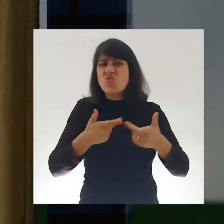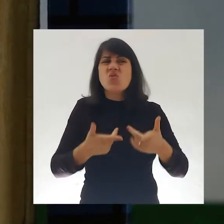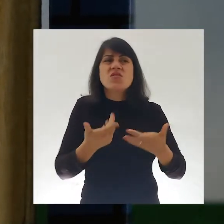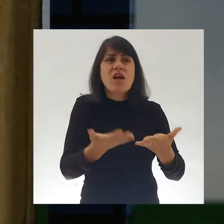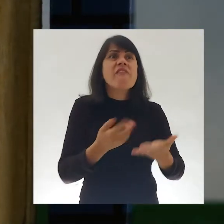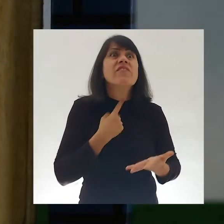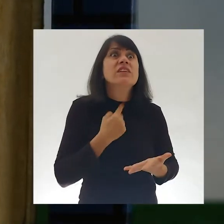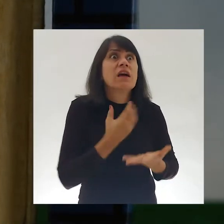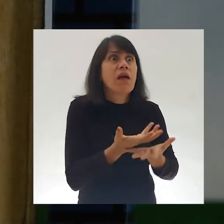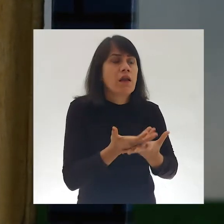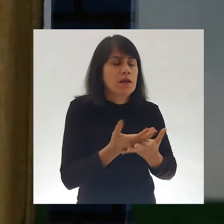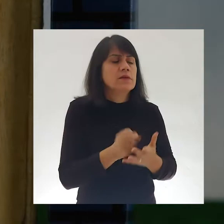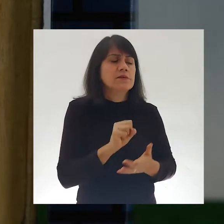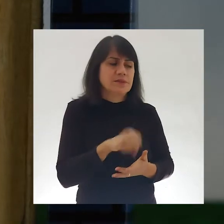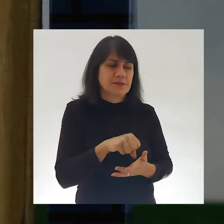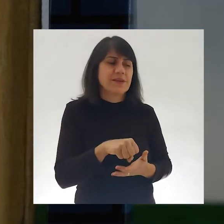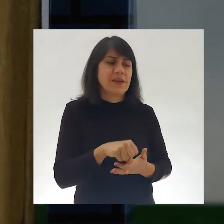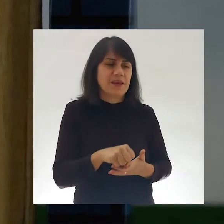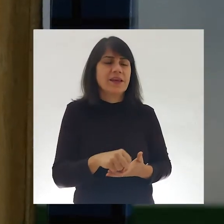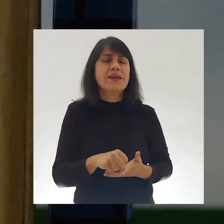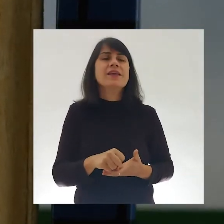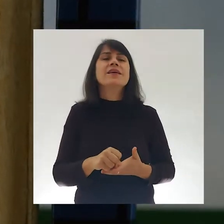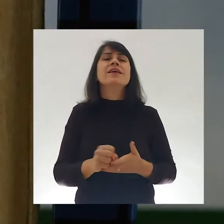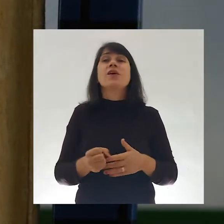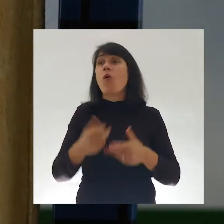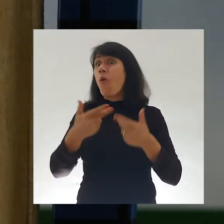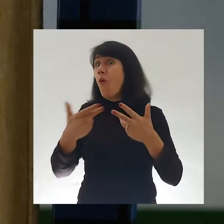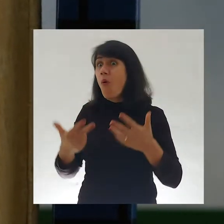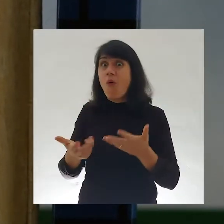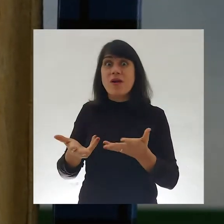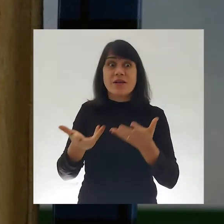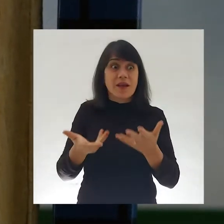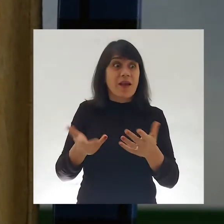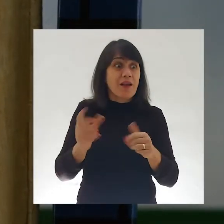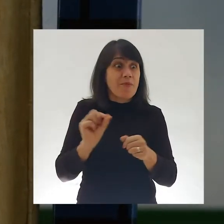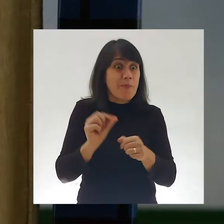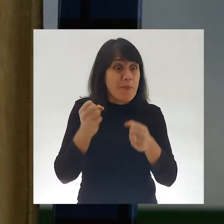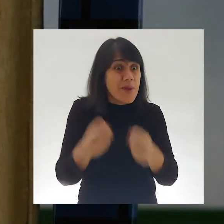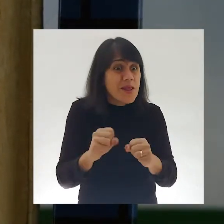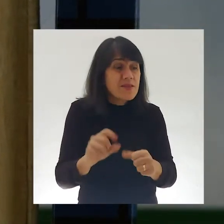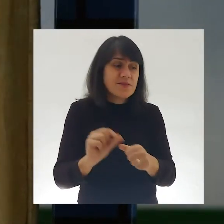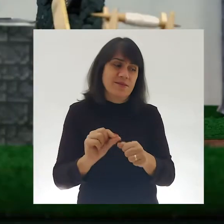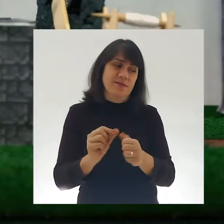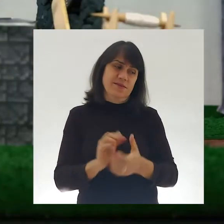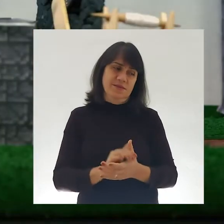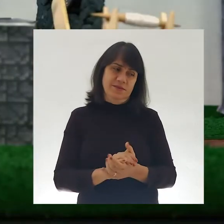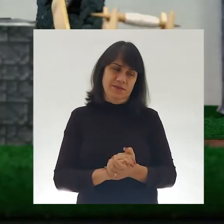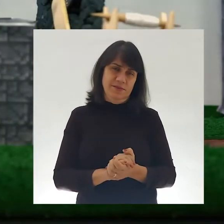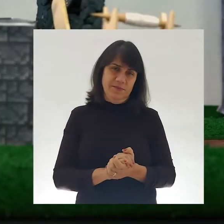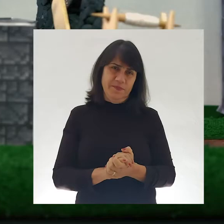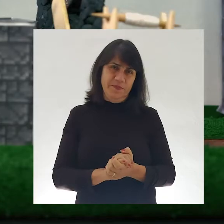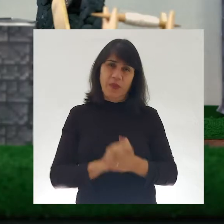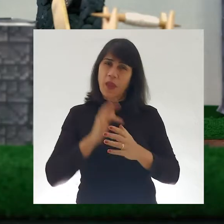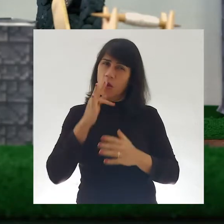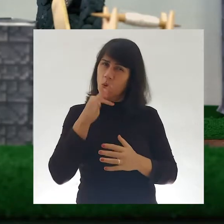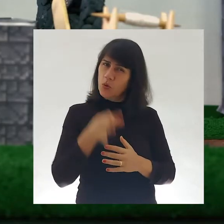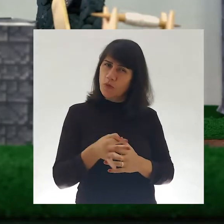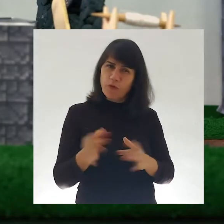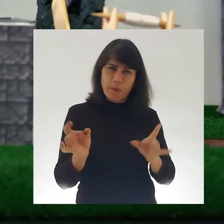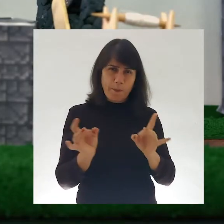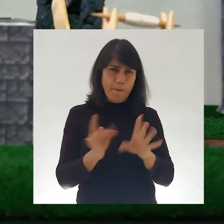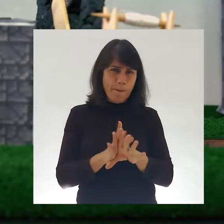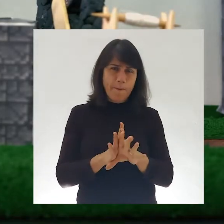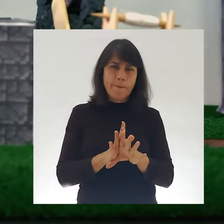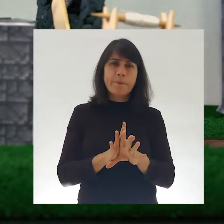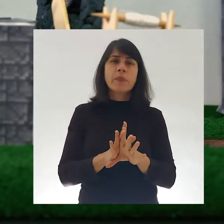pessoas querem, mas sim aquilo que elas verdadeiramente precisam. Ao fim daquelas